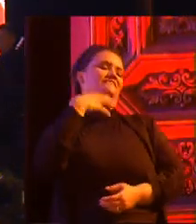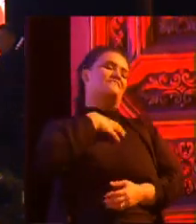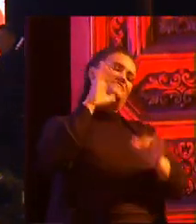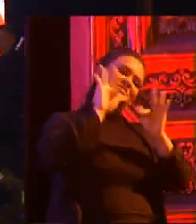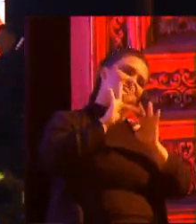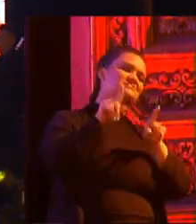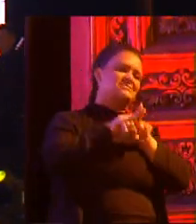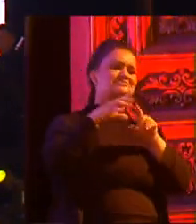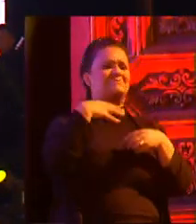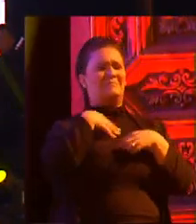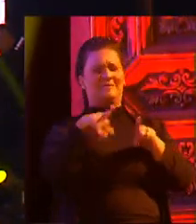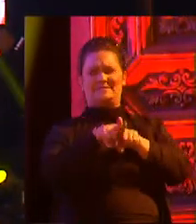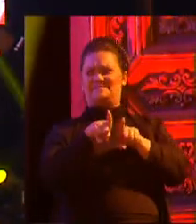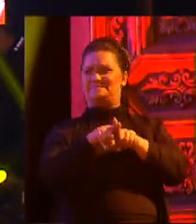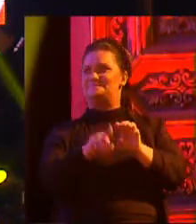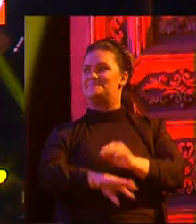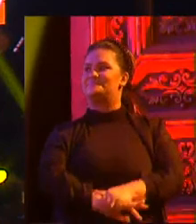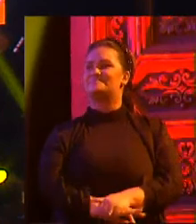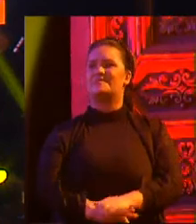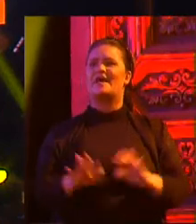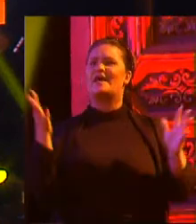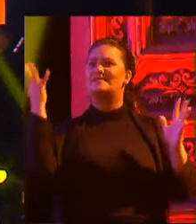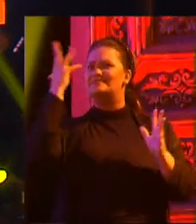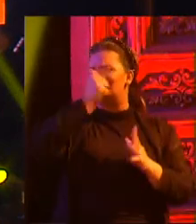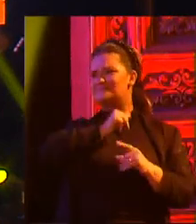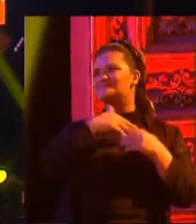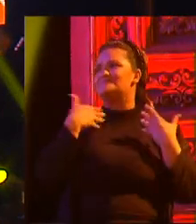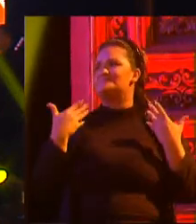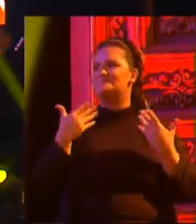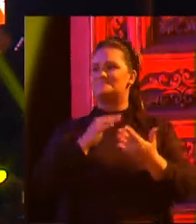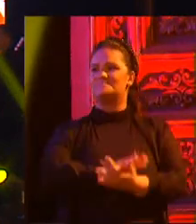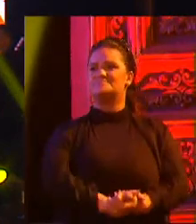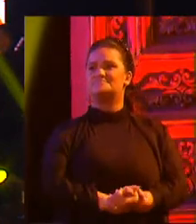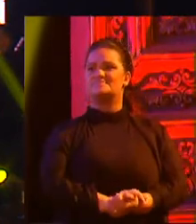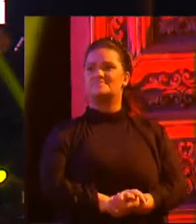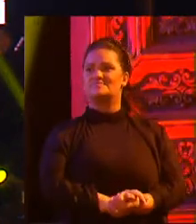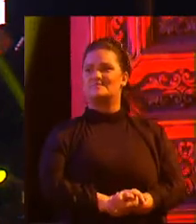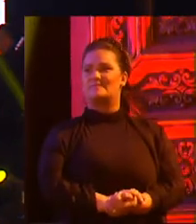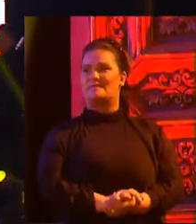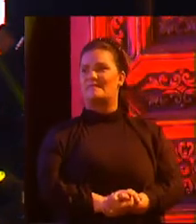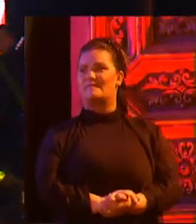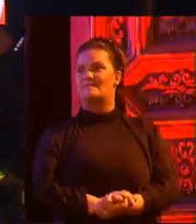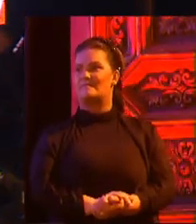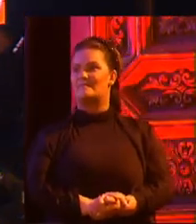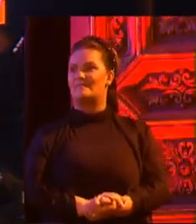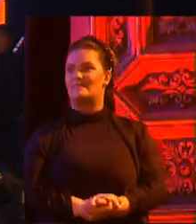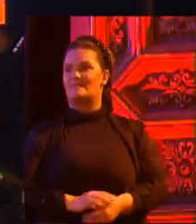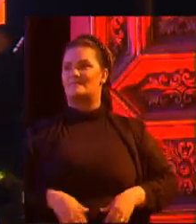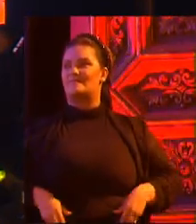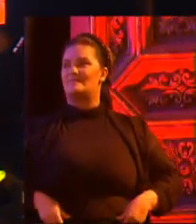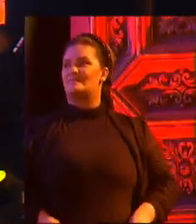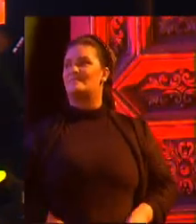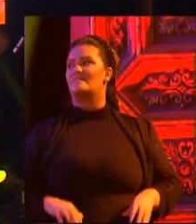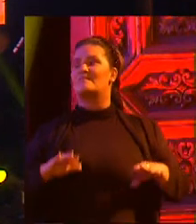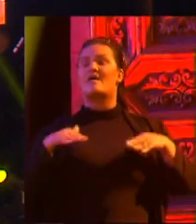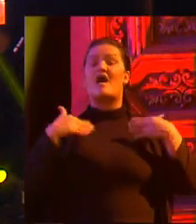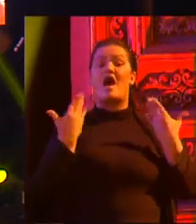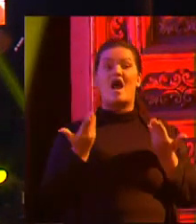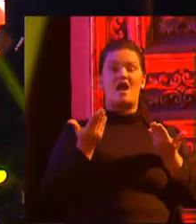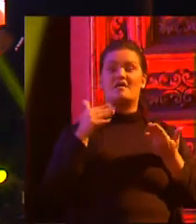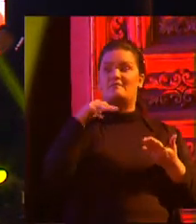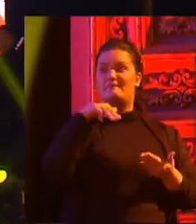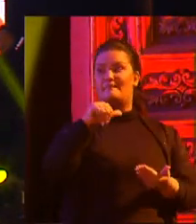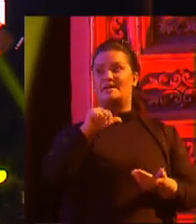também. Que lindo, demais. Olha, o Marquinho não pôde vir, Não pôde vir. E também